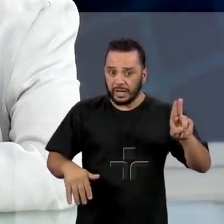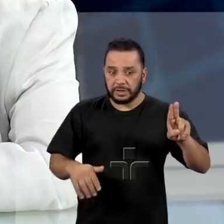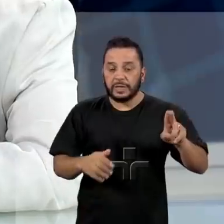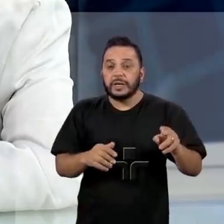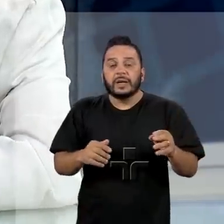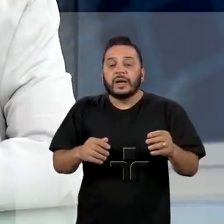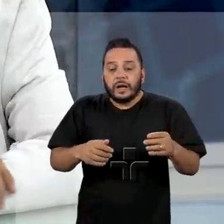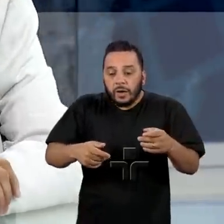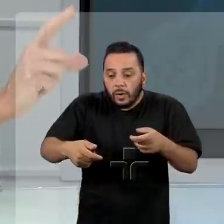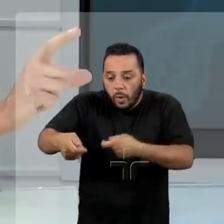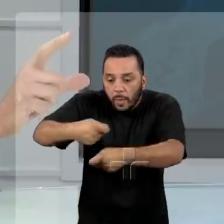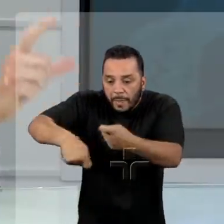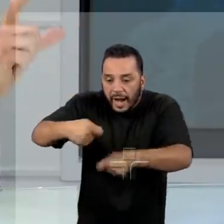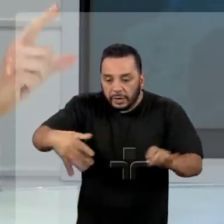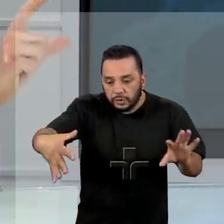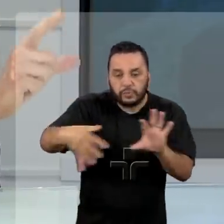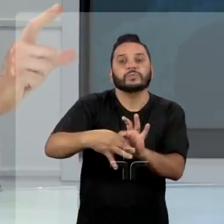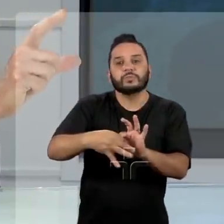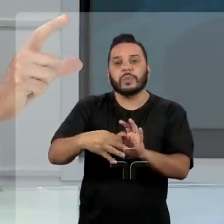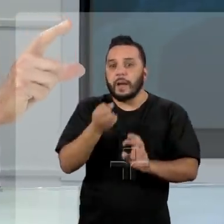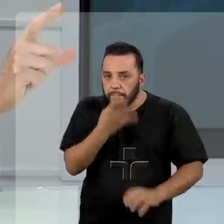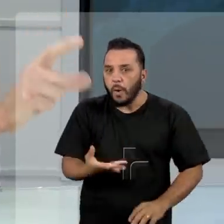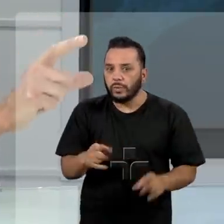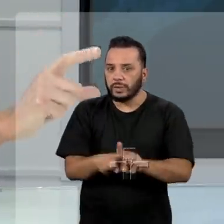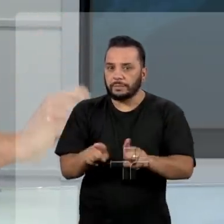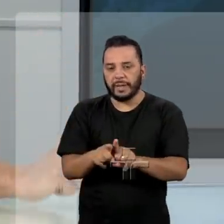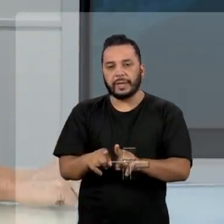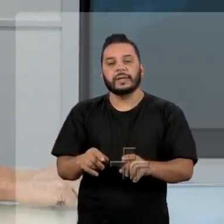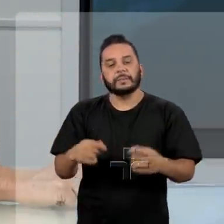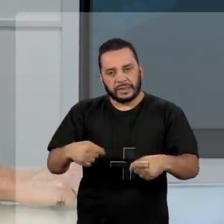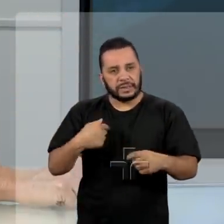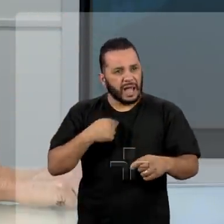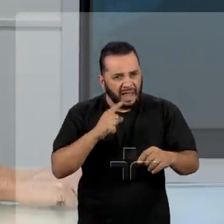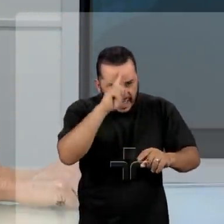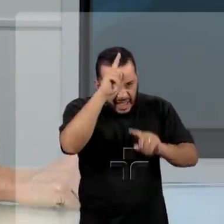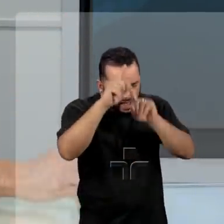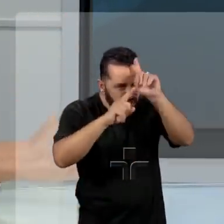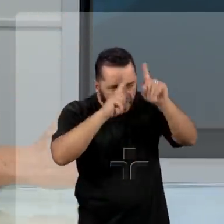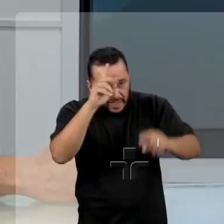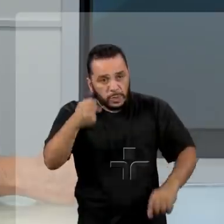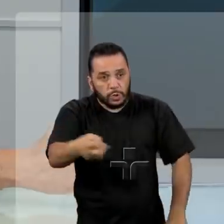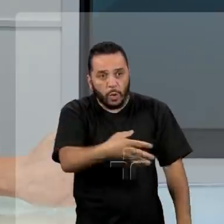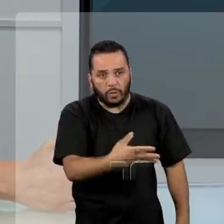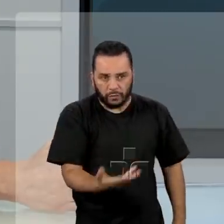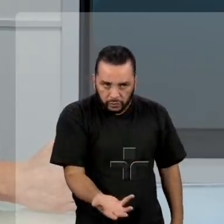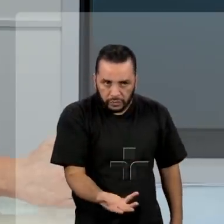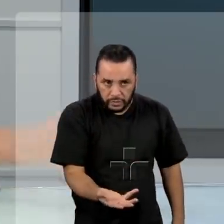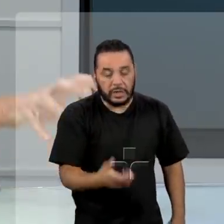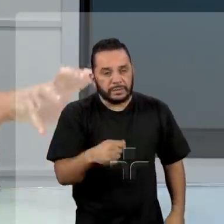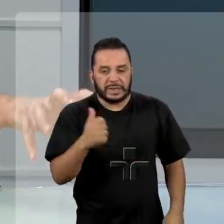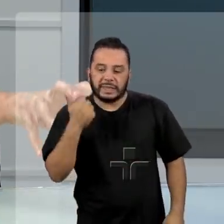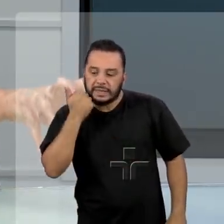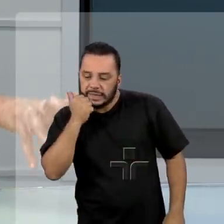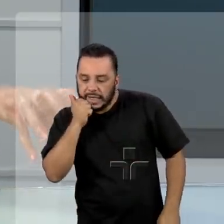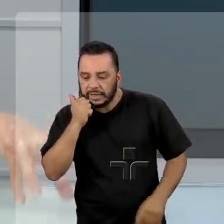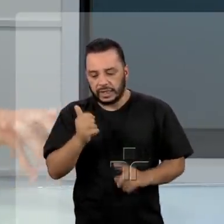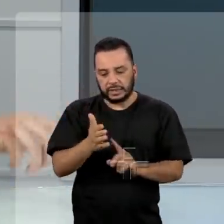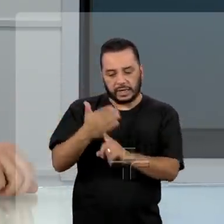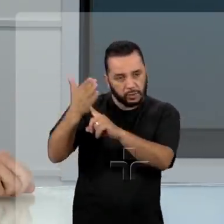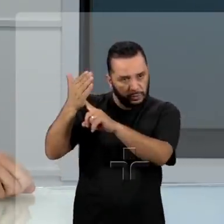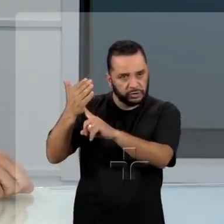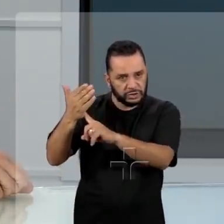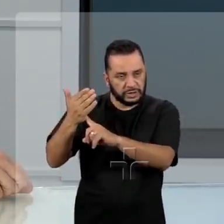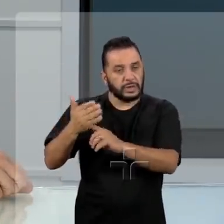bom. Produzir inovação. É isso que está faltando para a universidade brasileira. Aplicar ciência e tecnologia para produtos